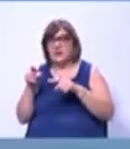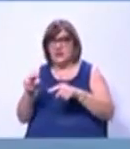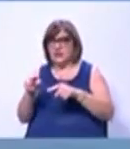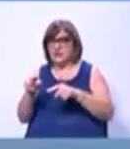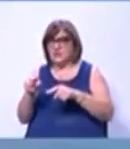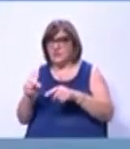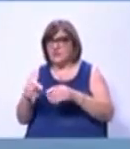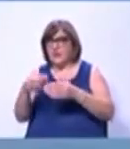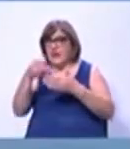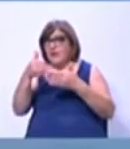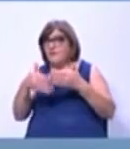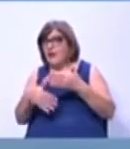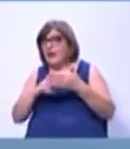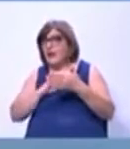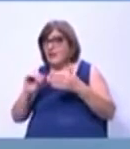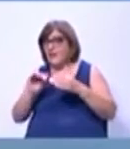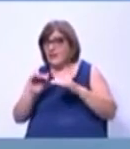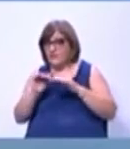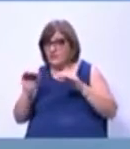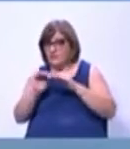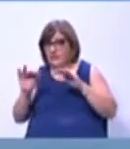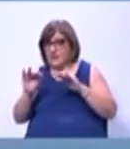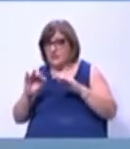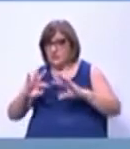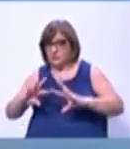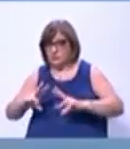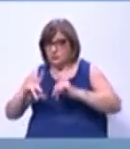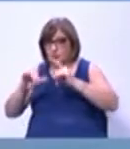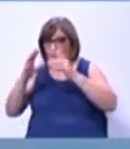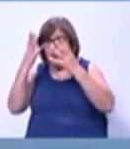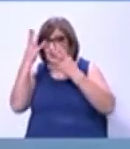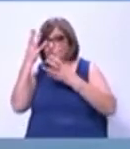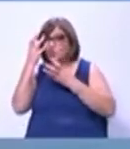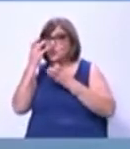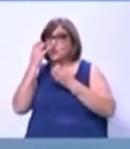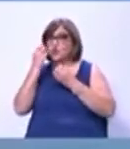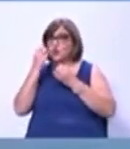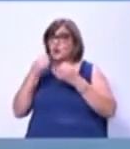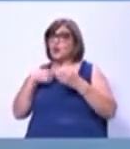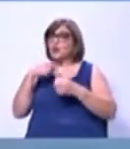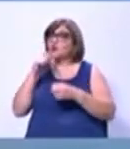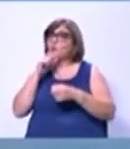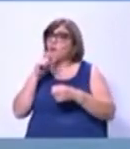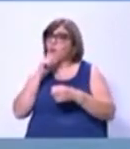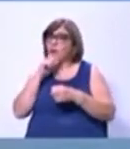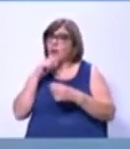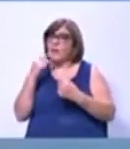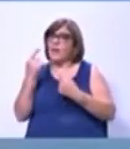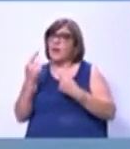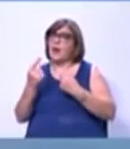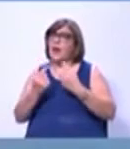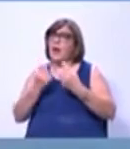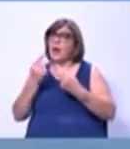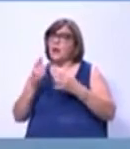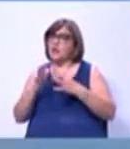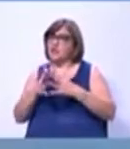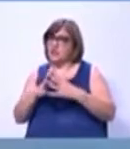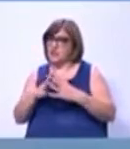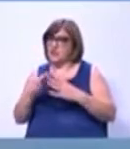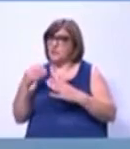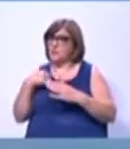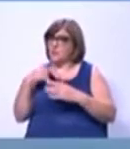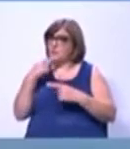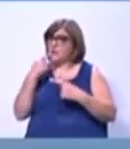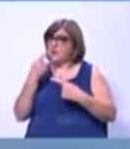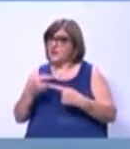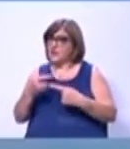nas várias fases de desenvolvimento do sono, nós podemos criar algum tipo de estratégia, nomeadamente naquilo que diz